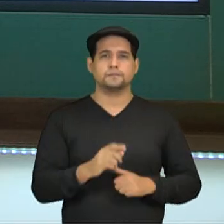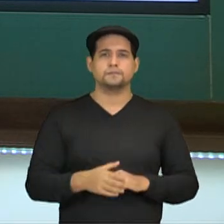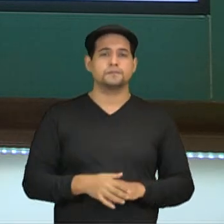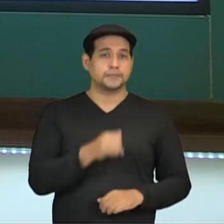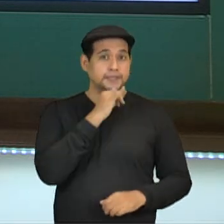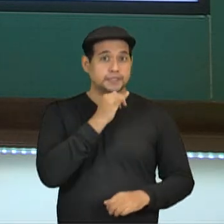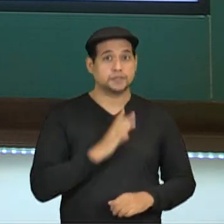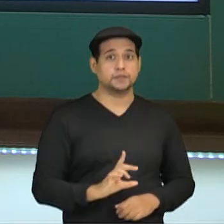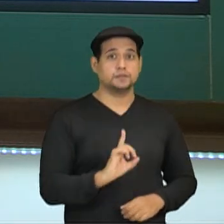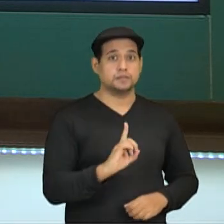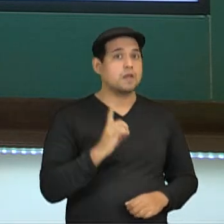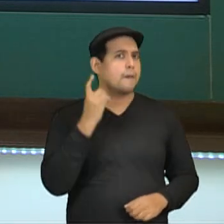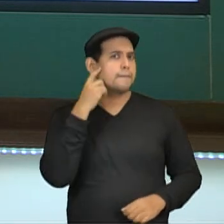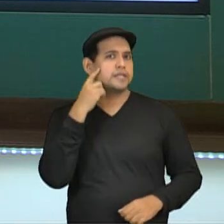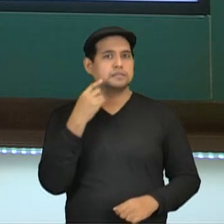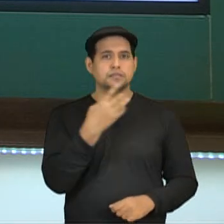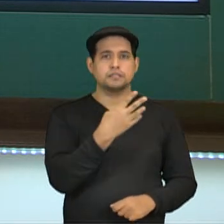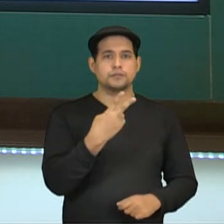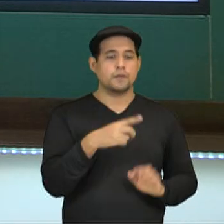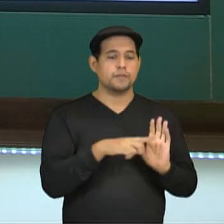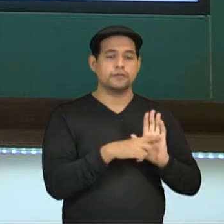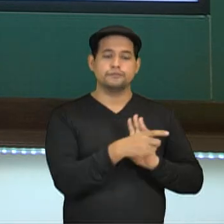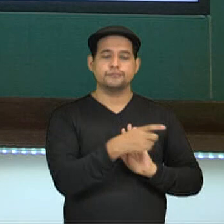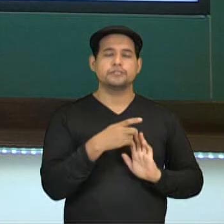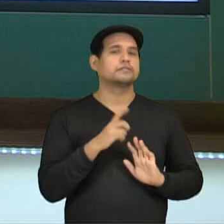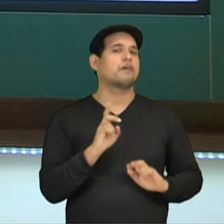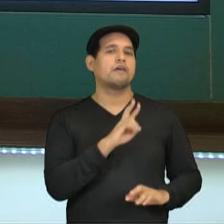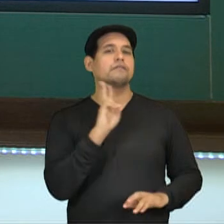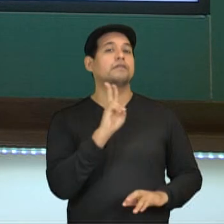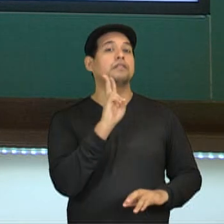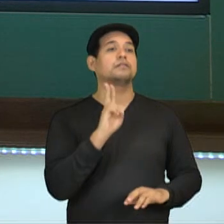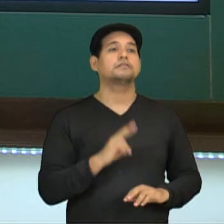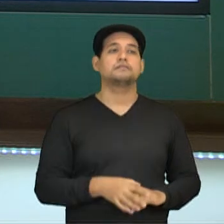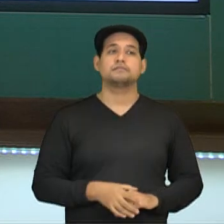O D eu achei que é 32 menos x. Então, vai ficar